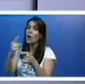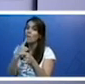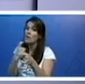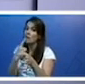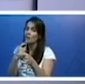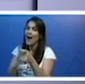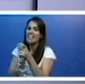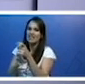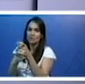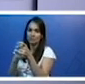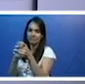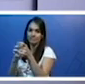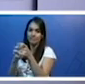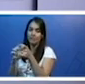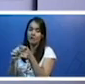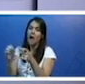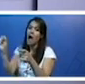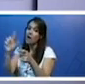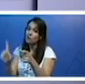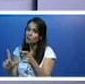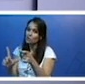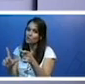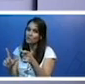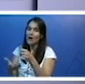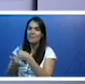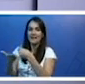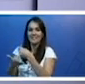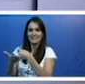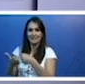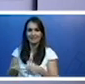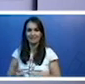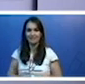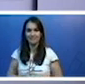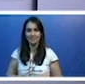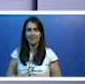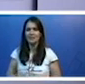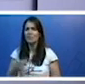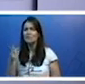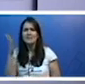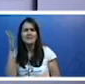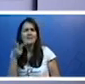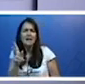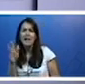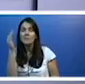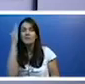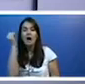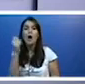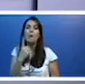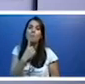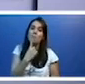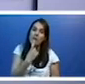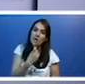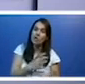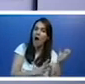é um ácido. Se ele ficar azul, quer dizer que ele é uma base. Então, a gente sempre vai considerar o vermelho para ácido e